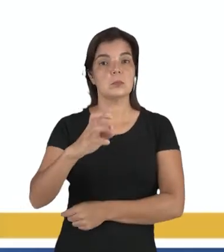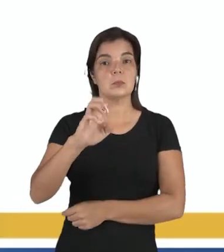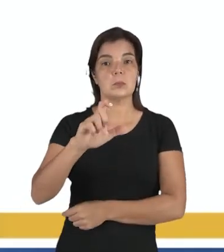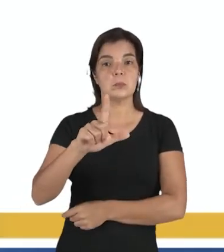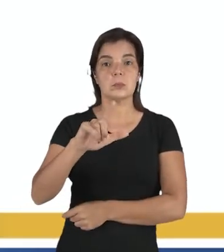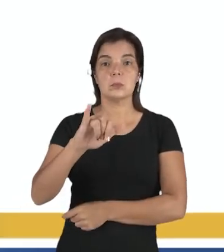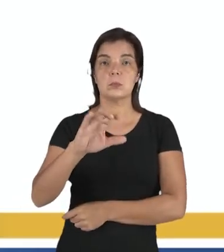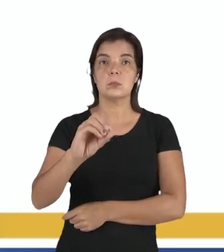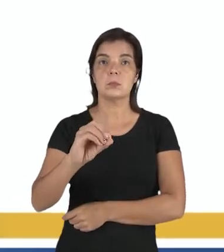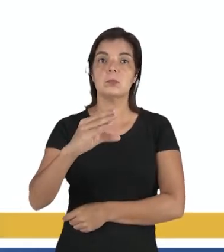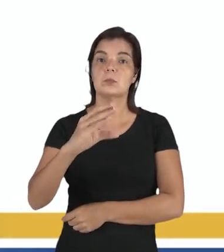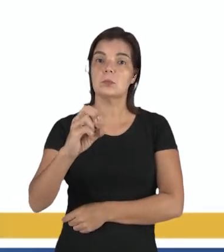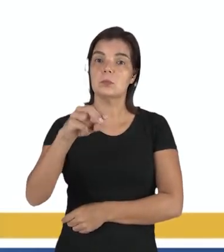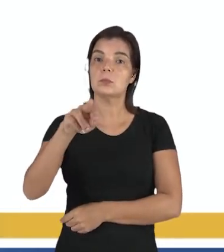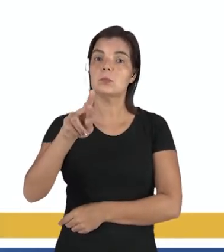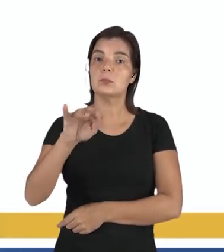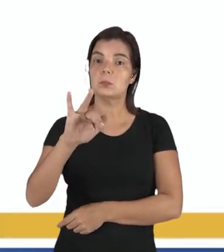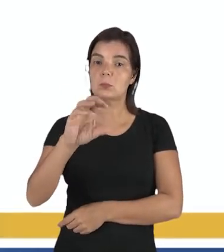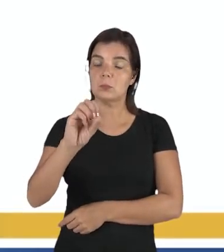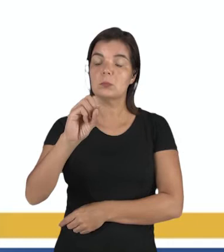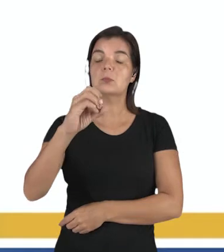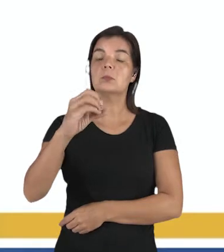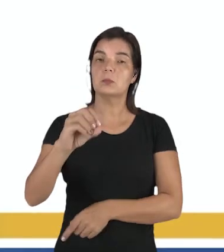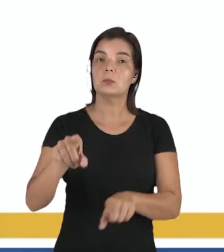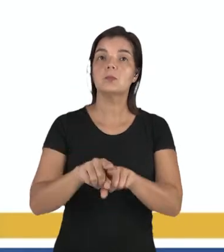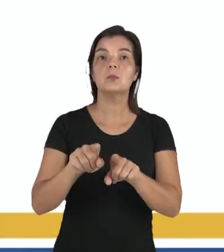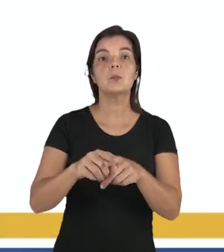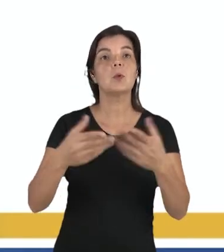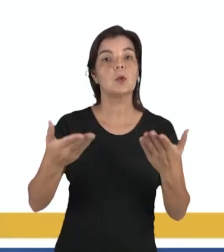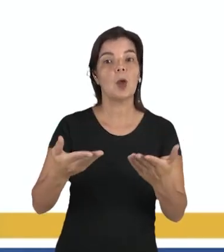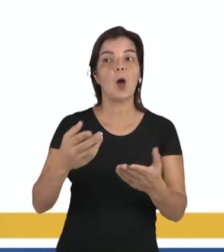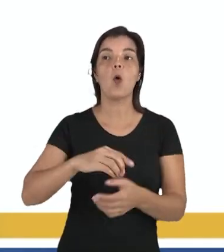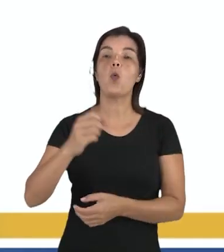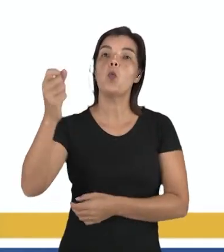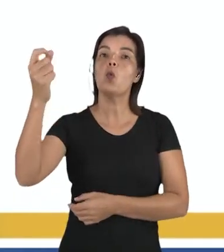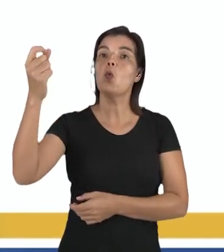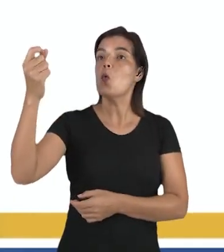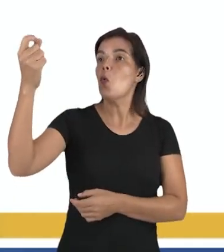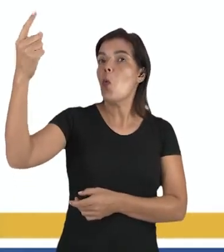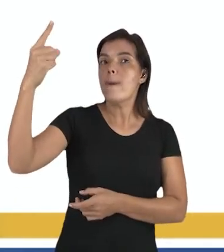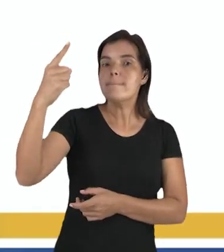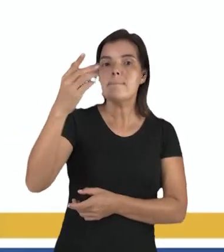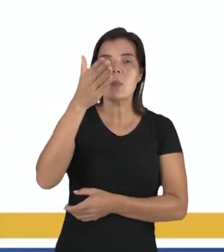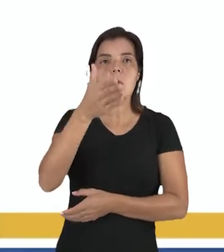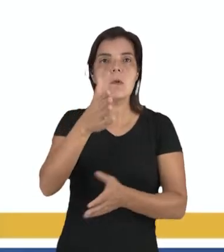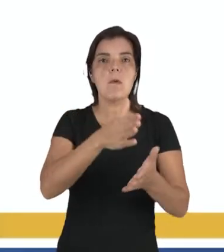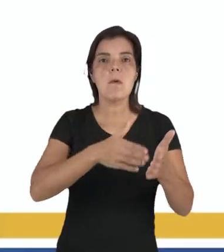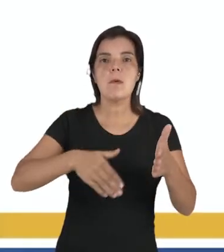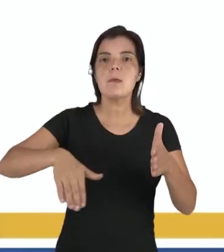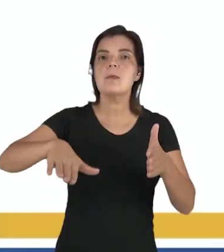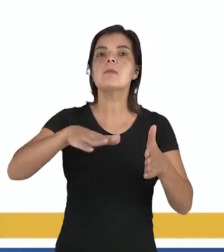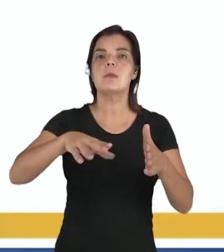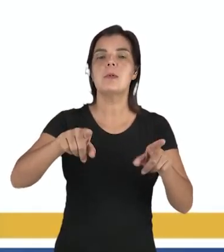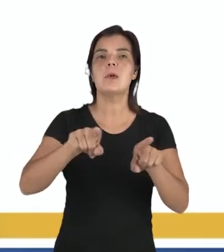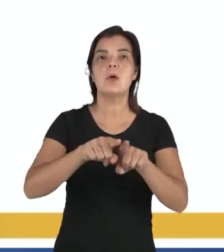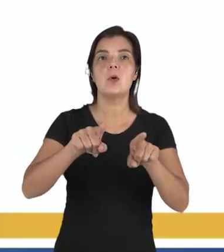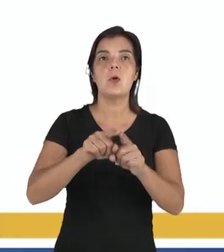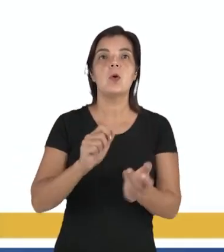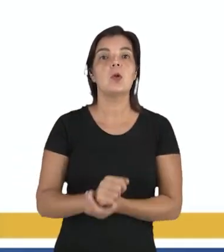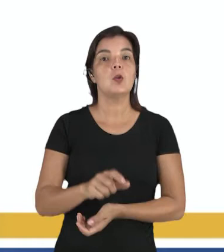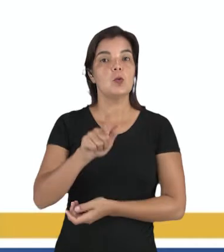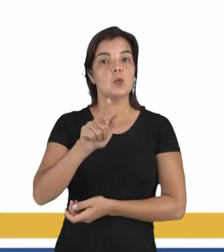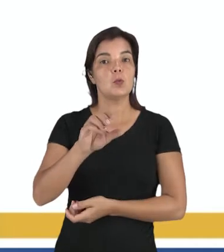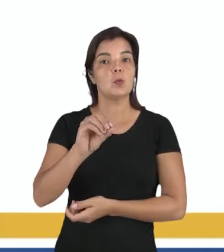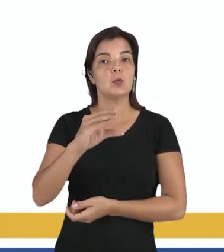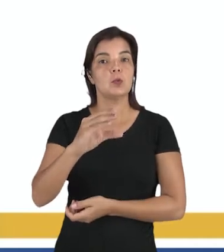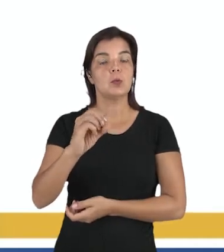está no centro do universo, e o geocentrismo ele está alinhado com o pensamento da Igreja Católica, que era o pensamento